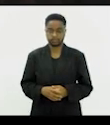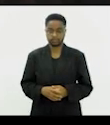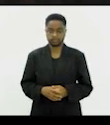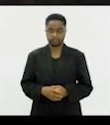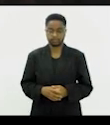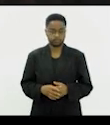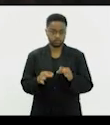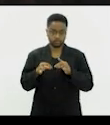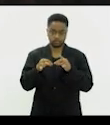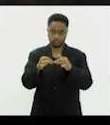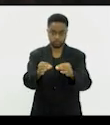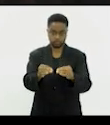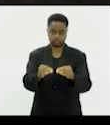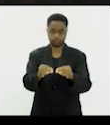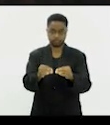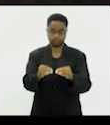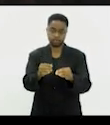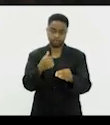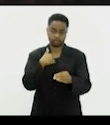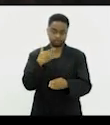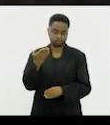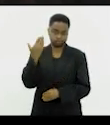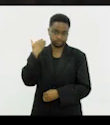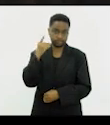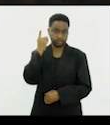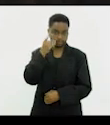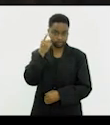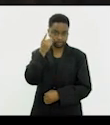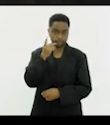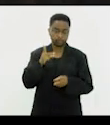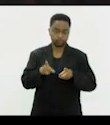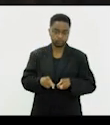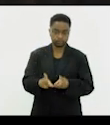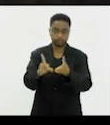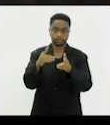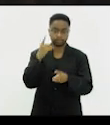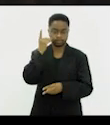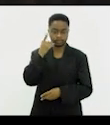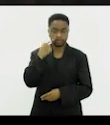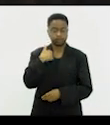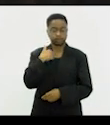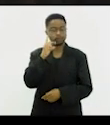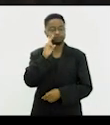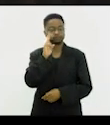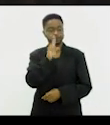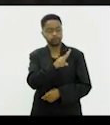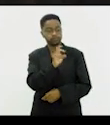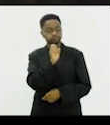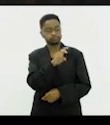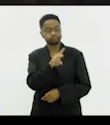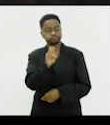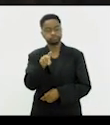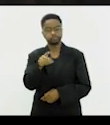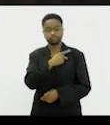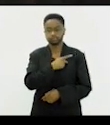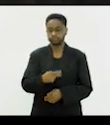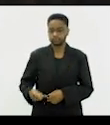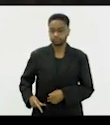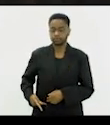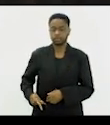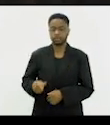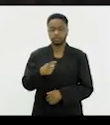todos eles. Eu era deputado, continuei deputado, vendo todos esses presidentes atravessarem